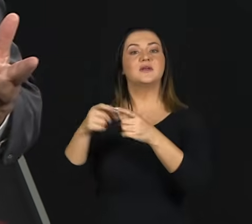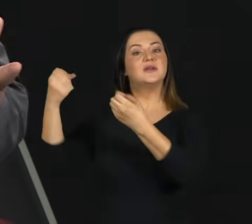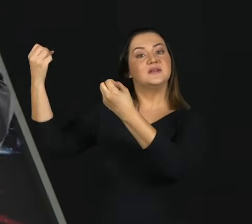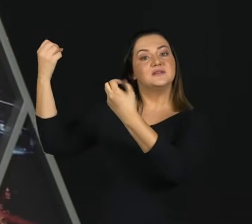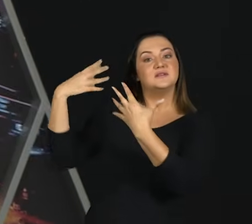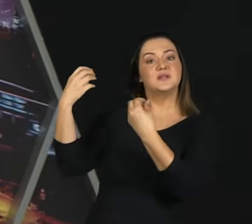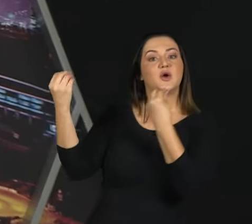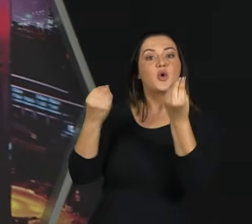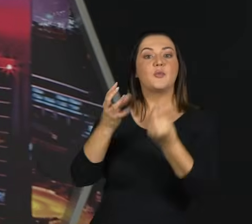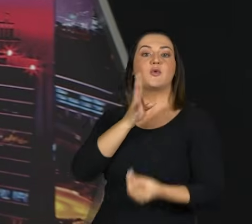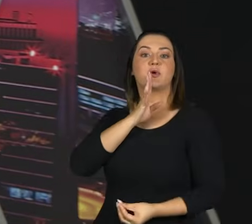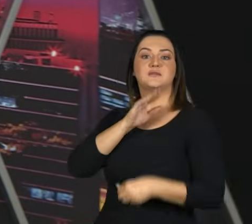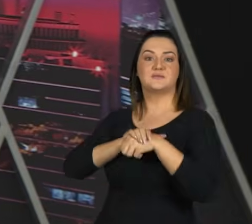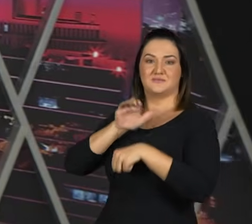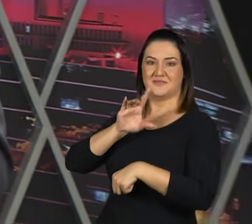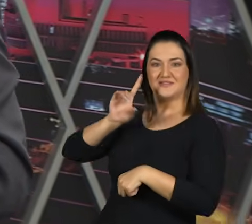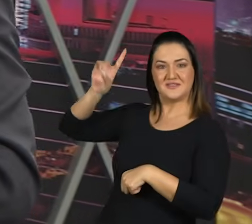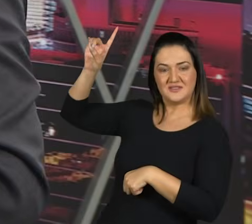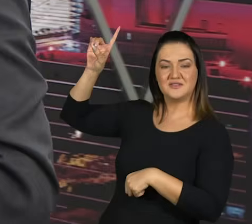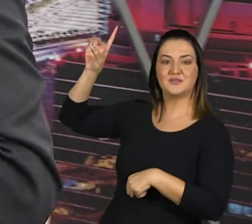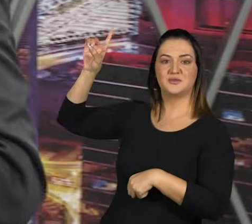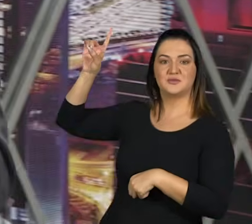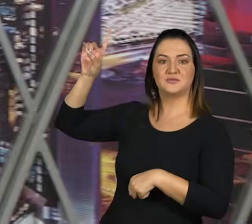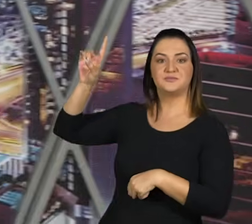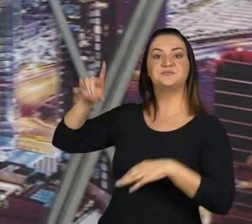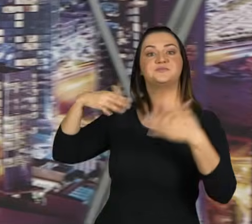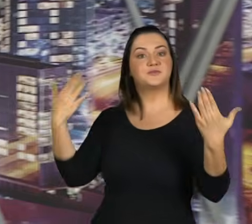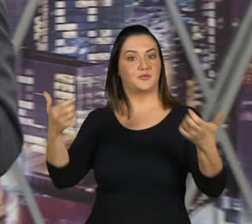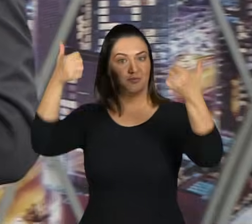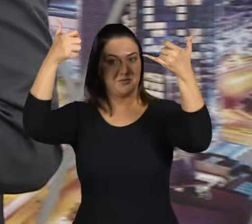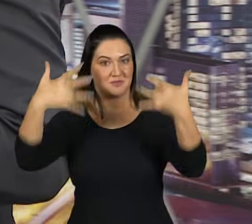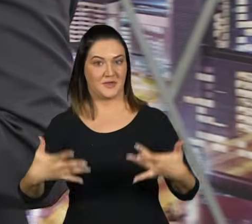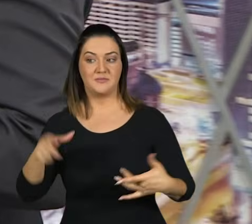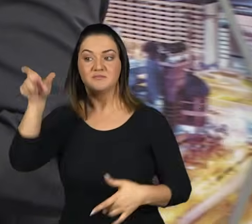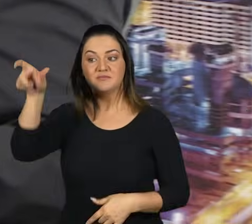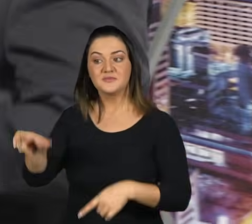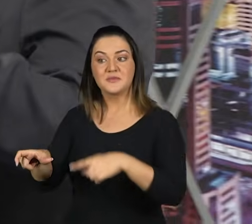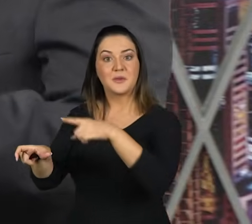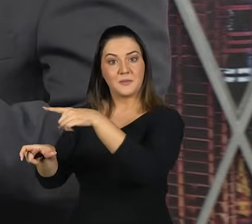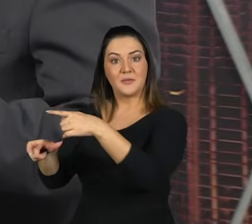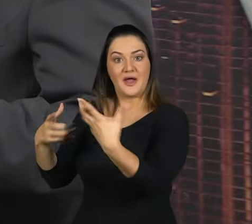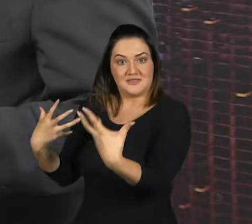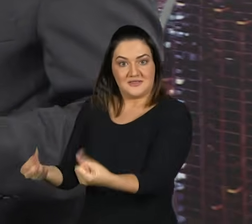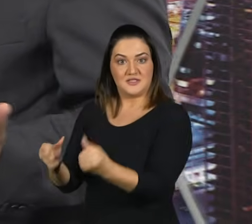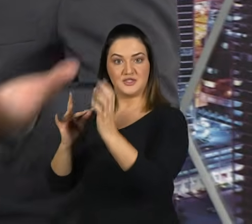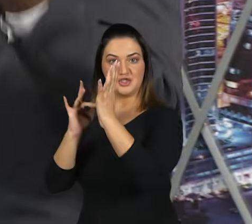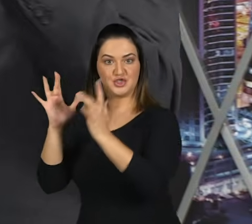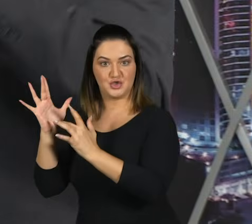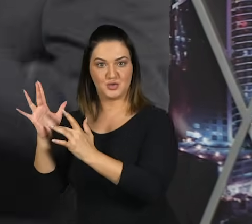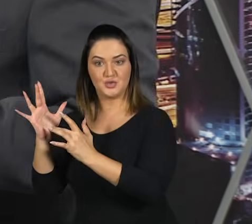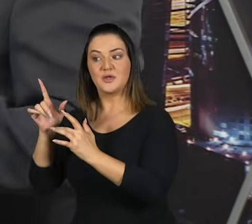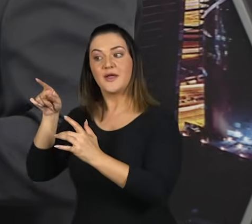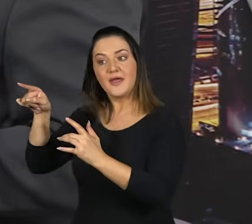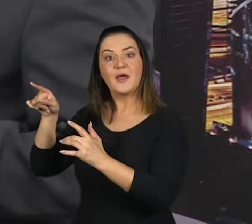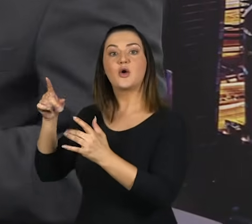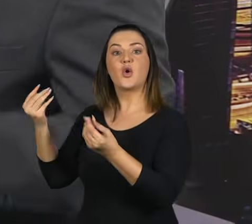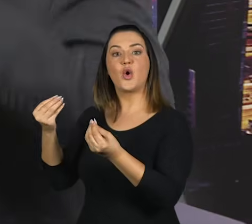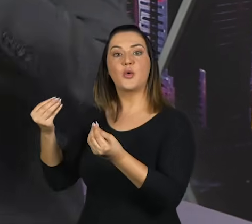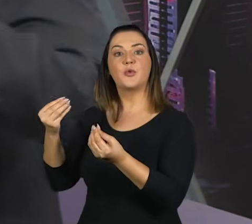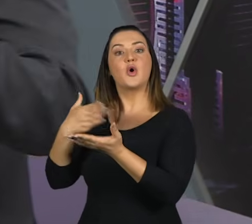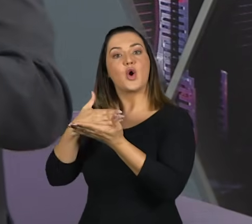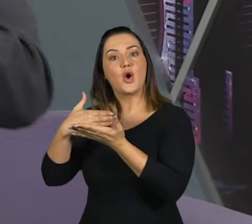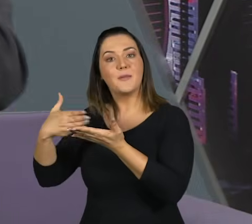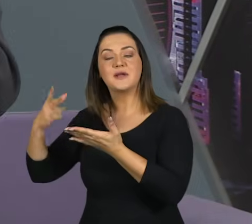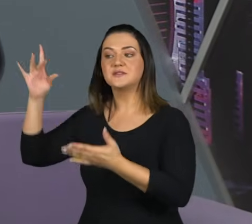Portanto, quando uma pessoa aceita Jesus, quando uma pessoa se entrega a Jesus, essa pessoa, por obra do Espírito Santo,